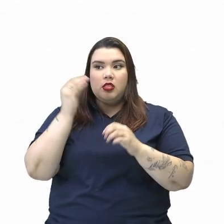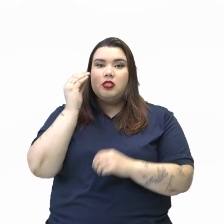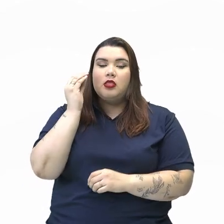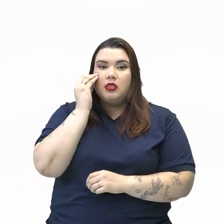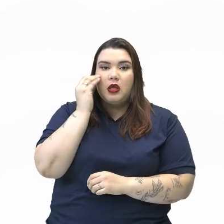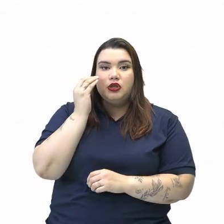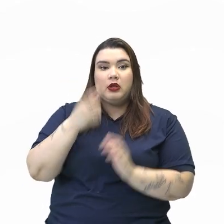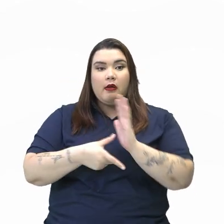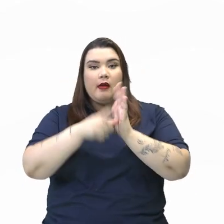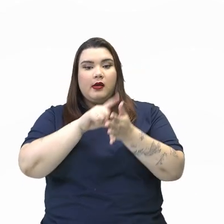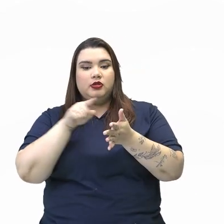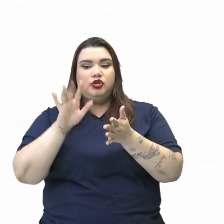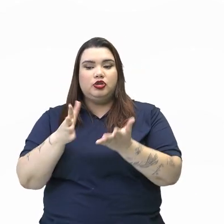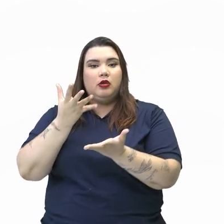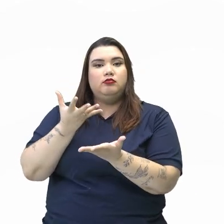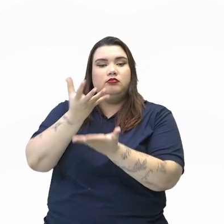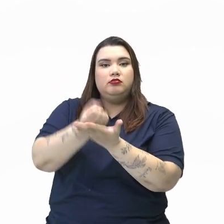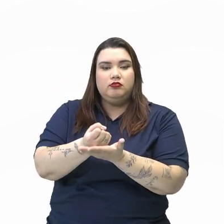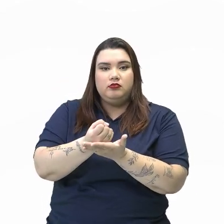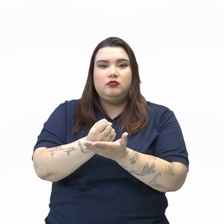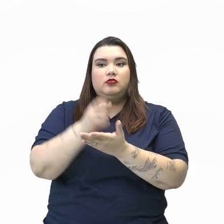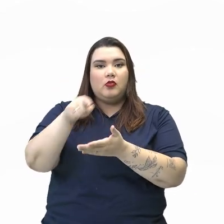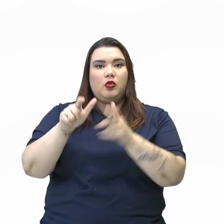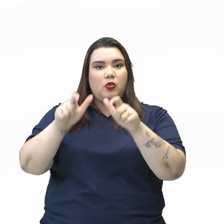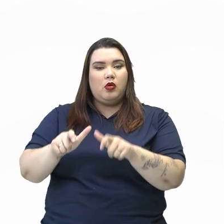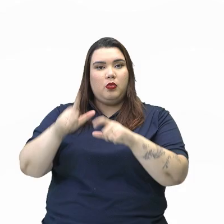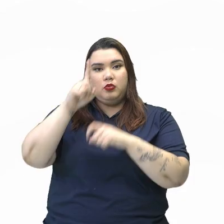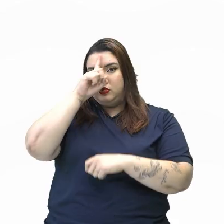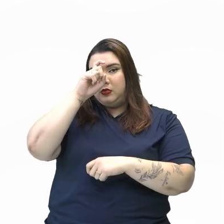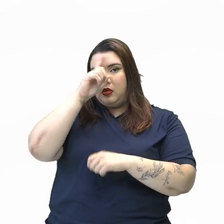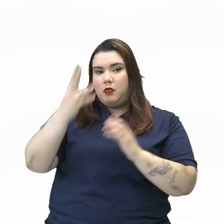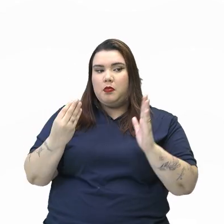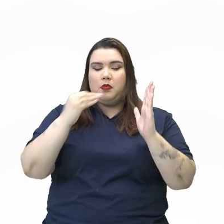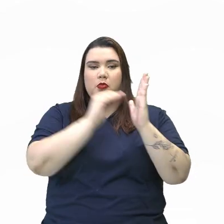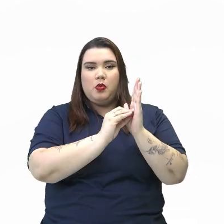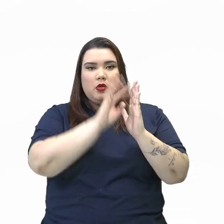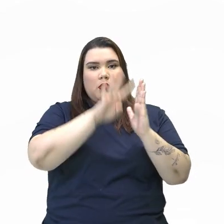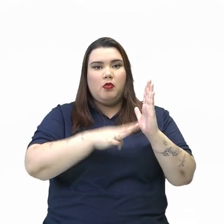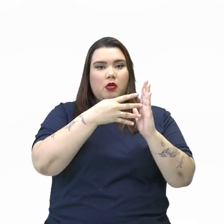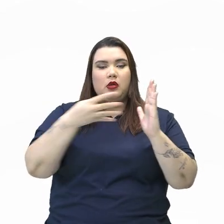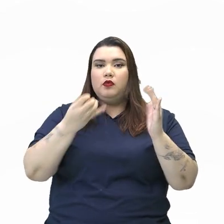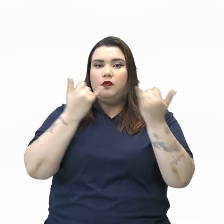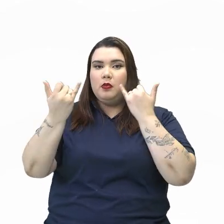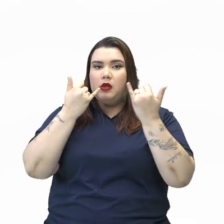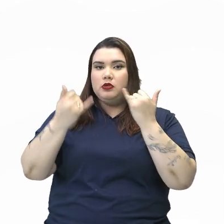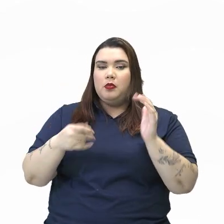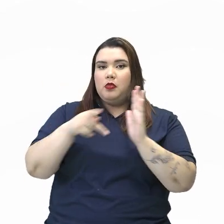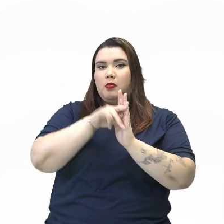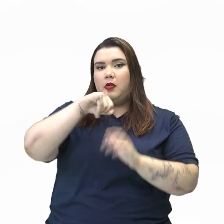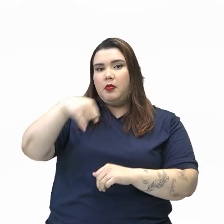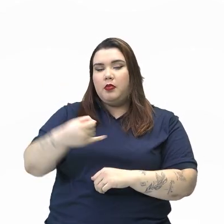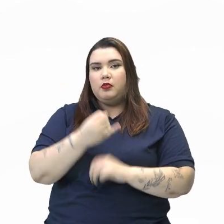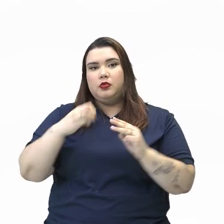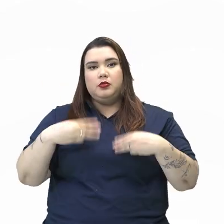esse teste ele já fica registrado na unidade de saúde, que entra para o quadro aí de dados que são aproveitados